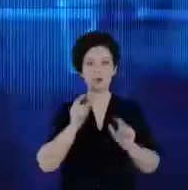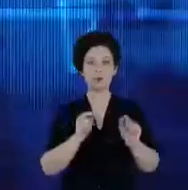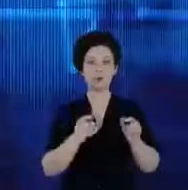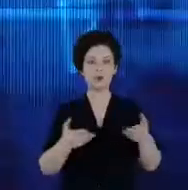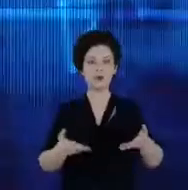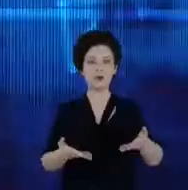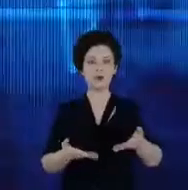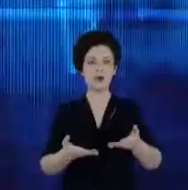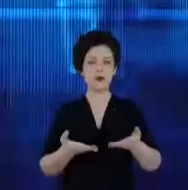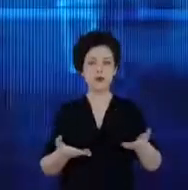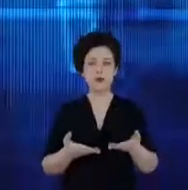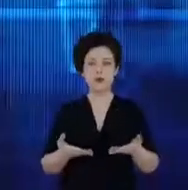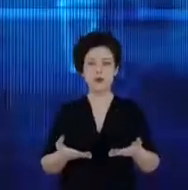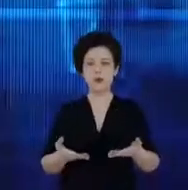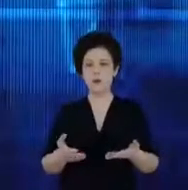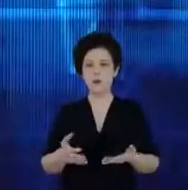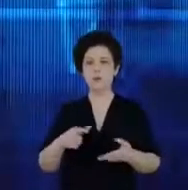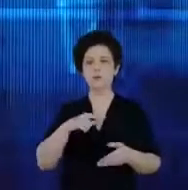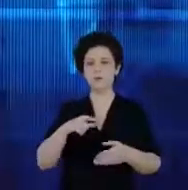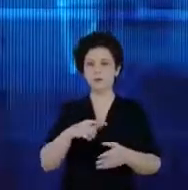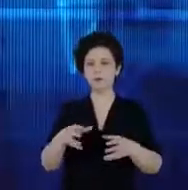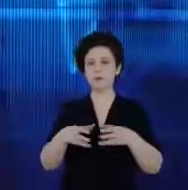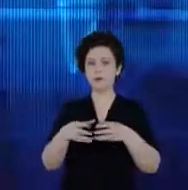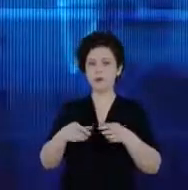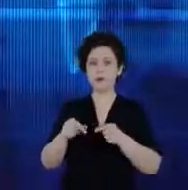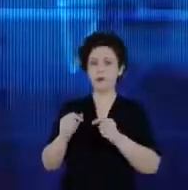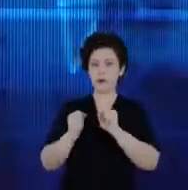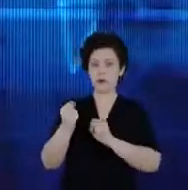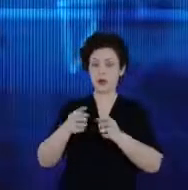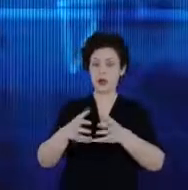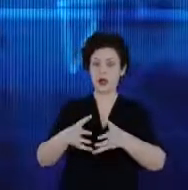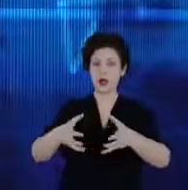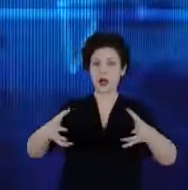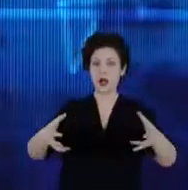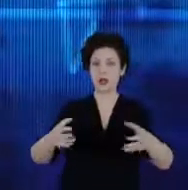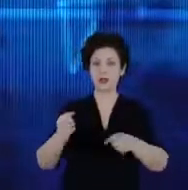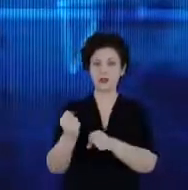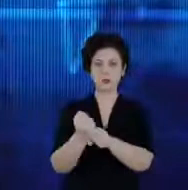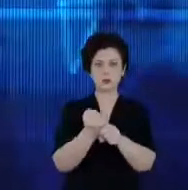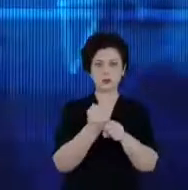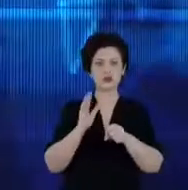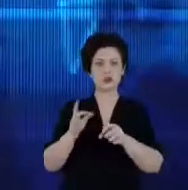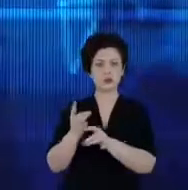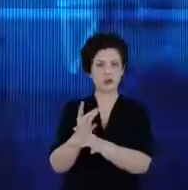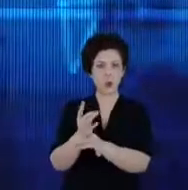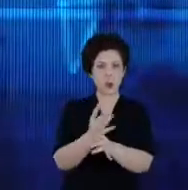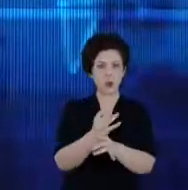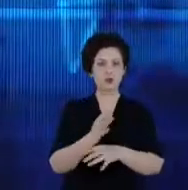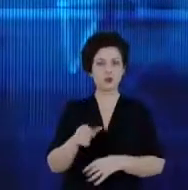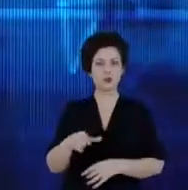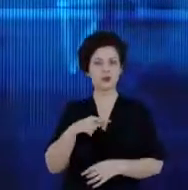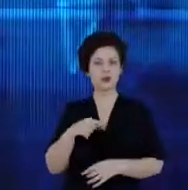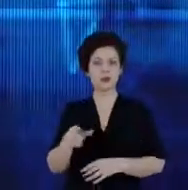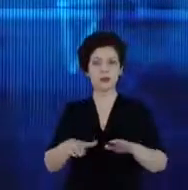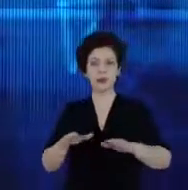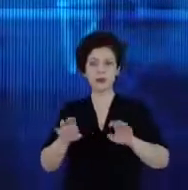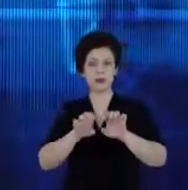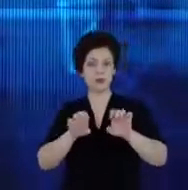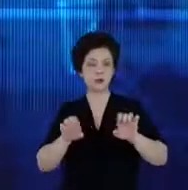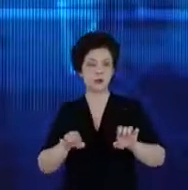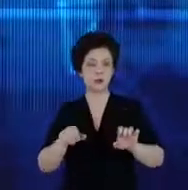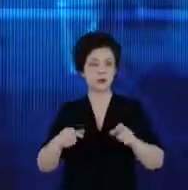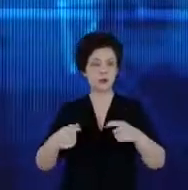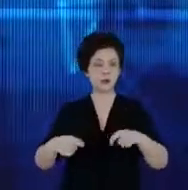né, existe uma matriz energética muito grande, né, e dependendo da infraestrutura ou dependendo da necessidade